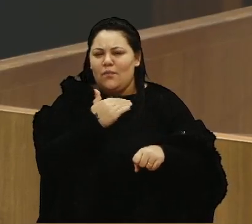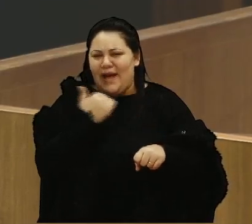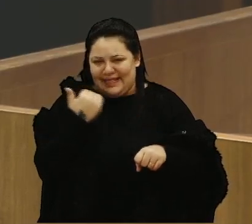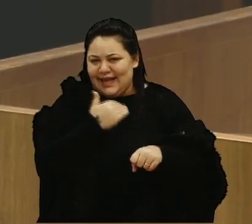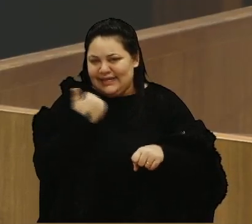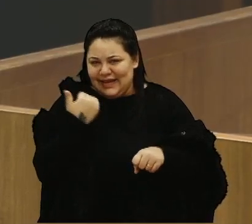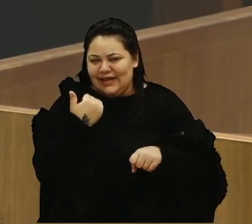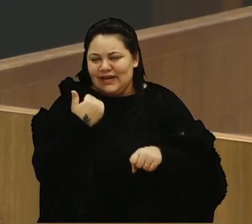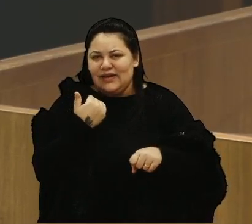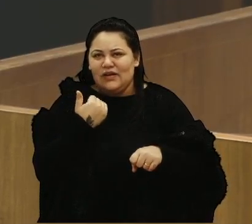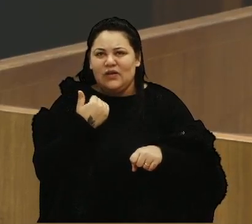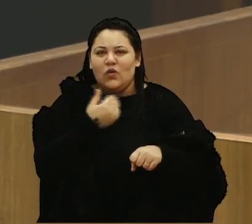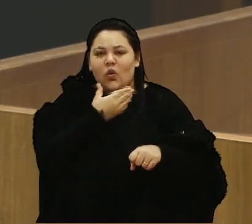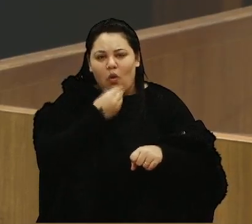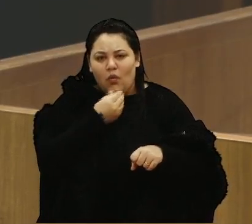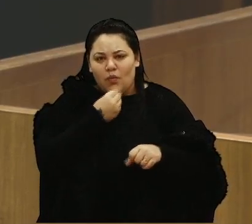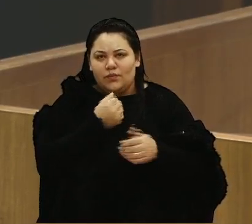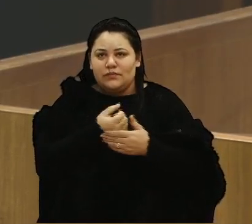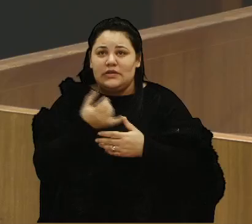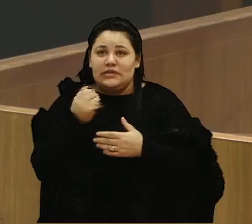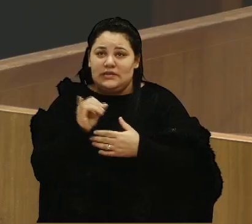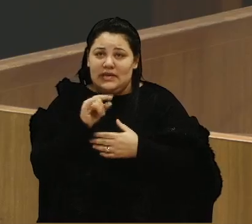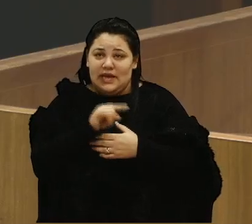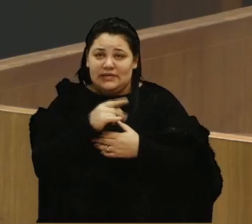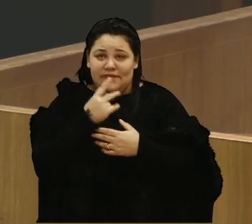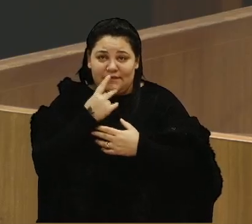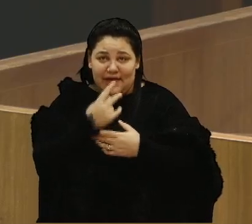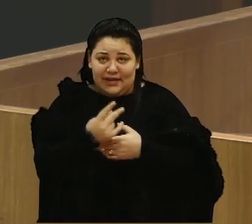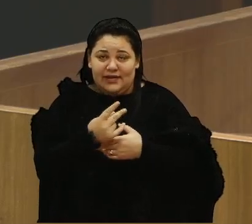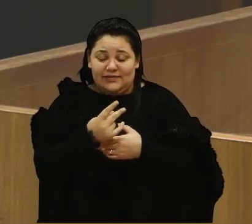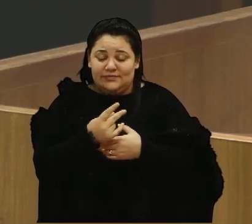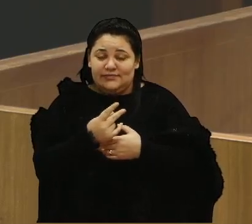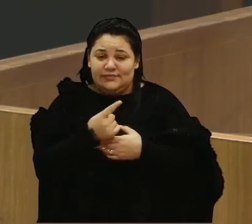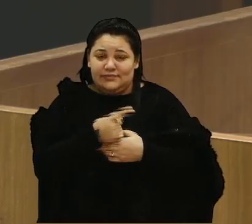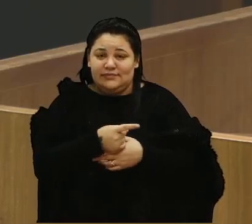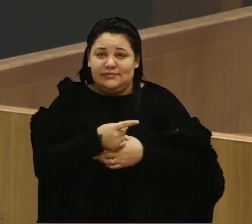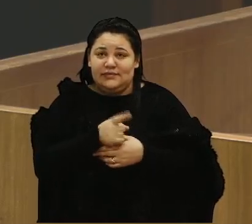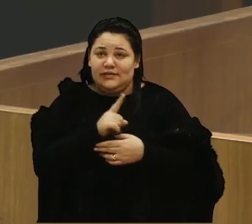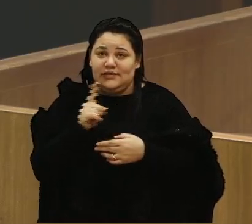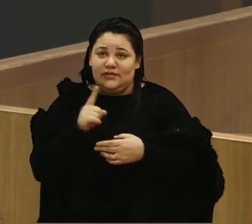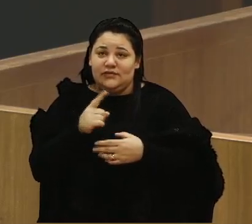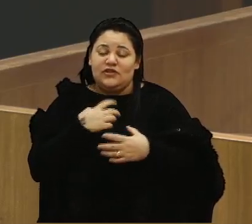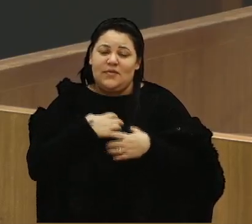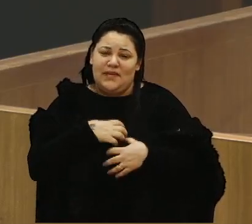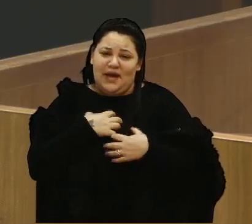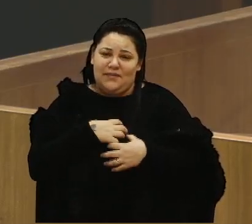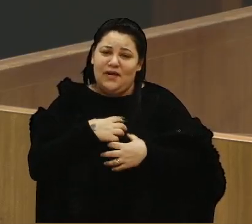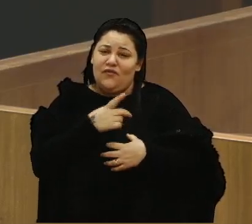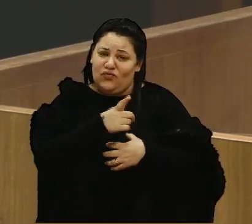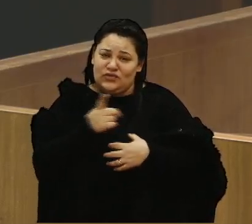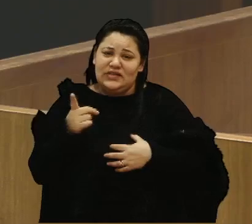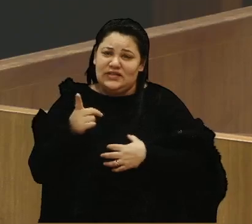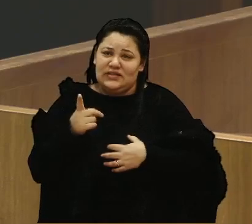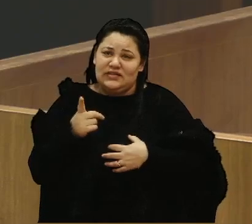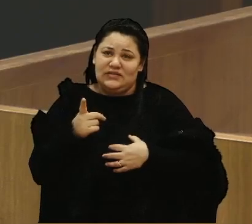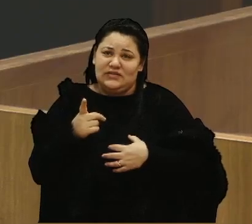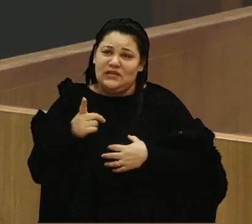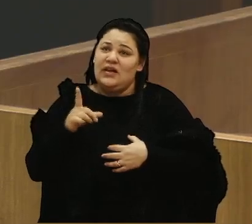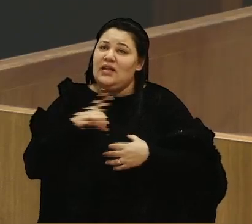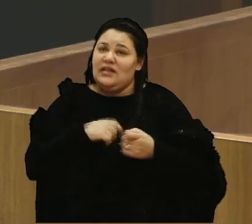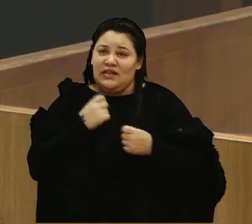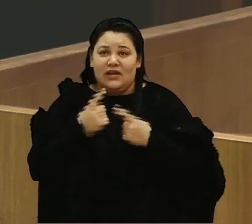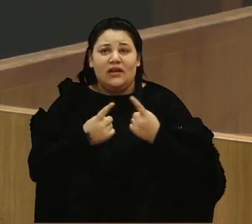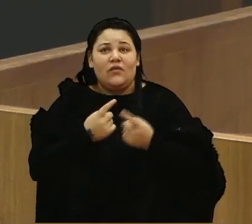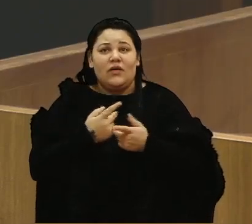Nobres colegas, se essa afirmação, se essa fala não indigna os senhores e as senhoras, tem alguma coisa